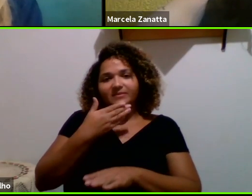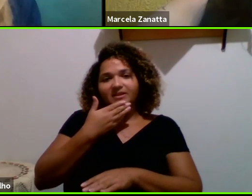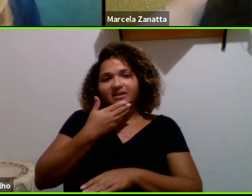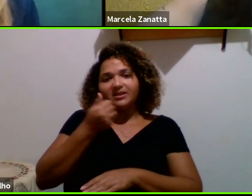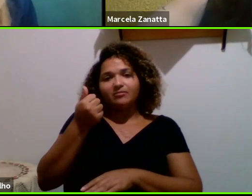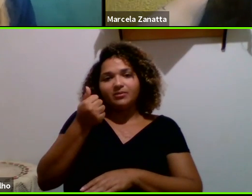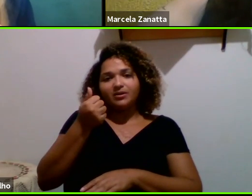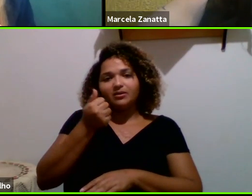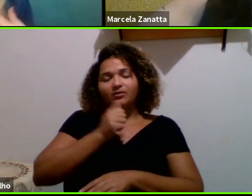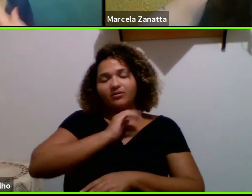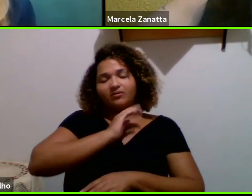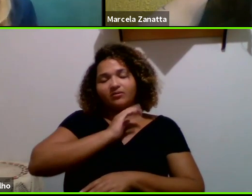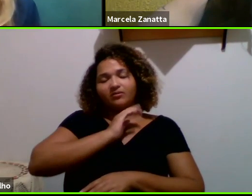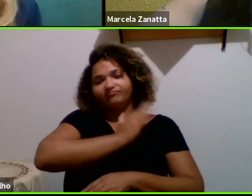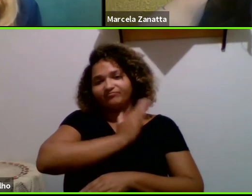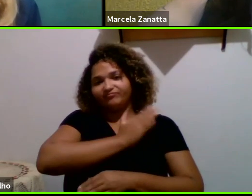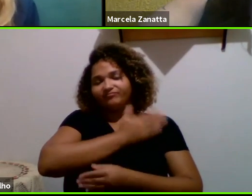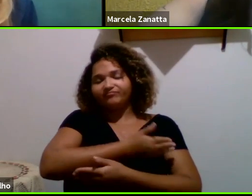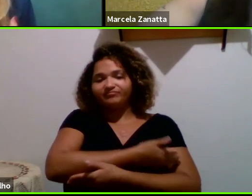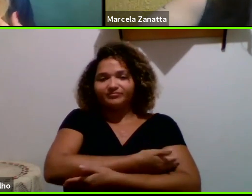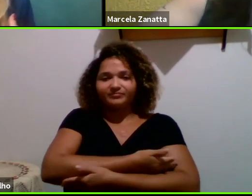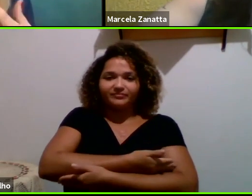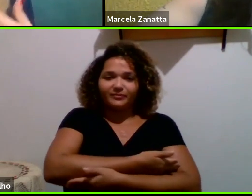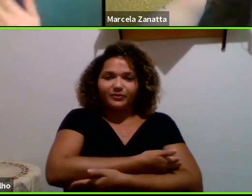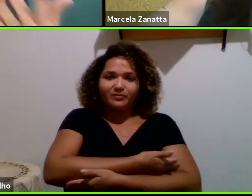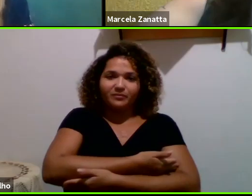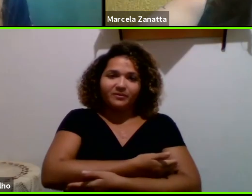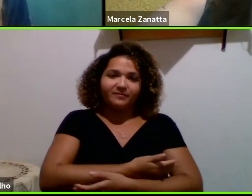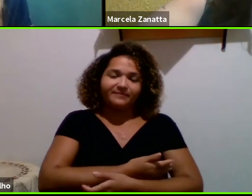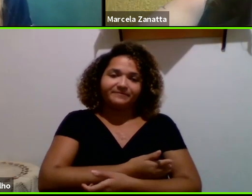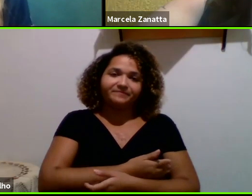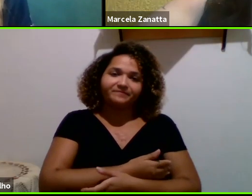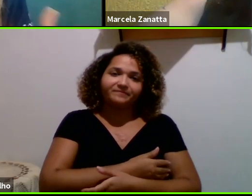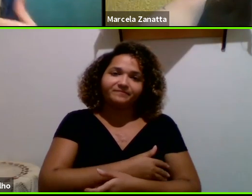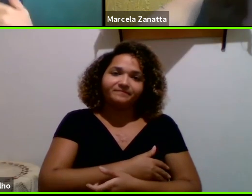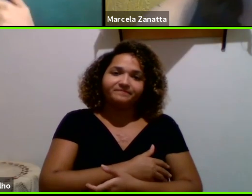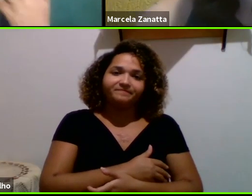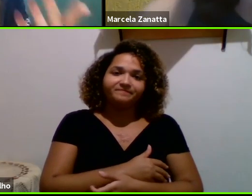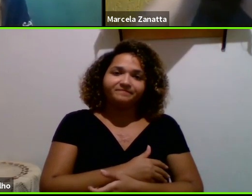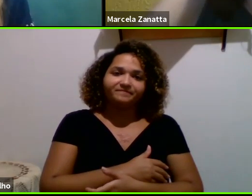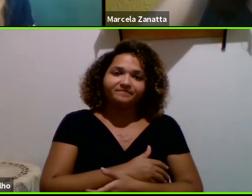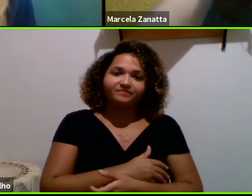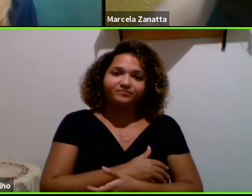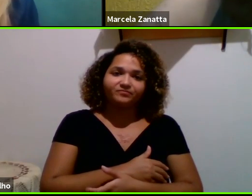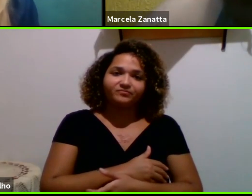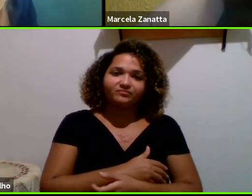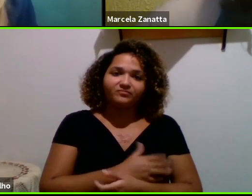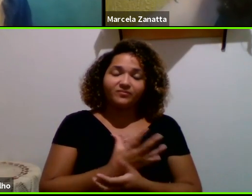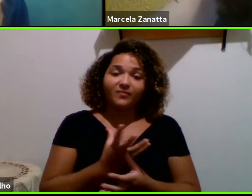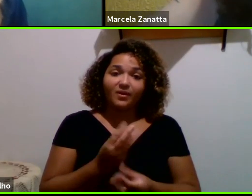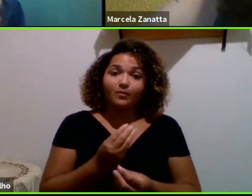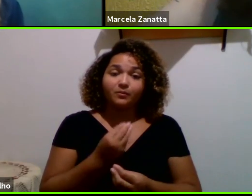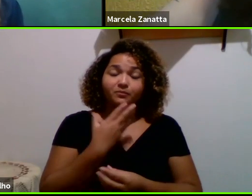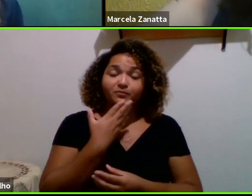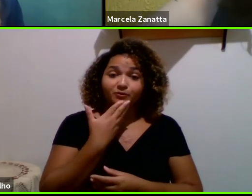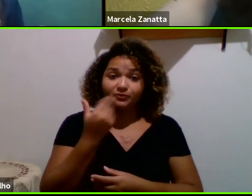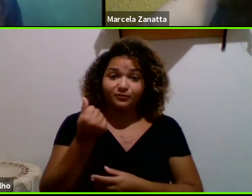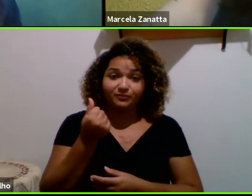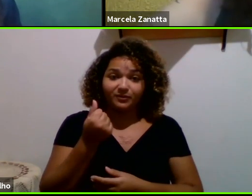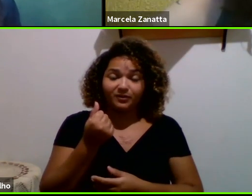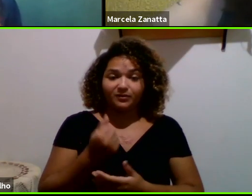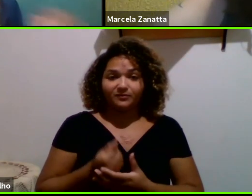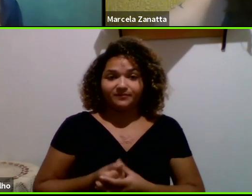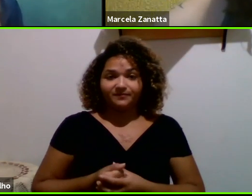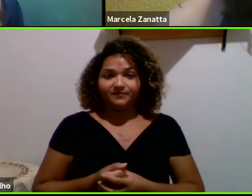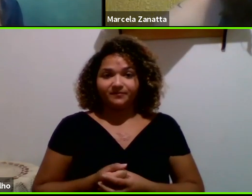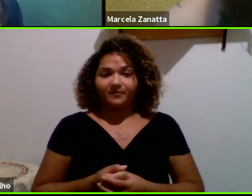fetal. Então, o desempenho do batimento cardíaco do feto é muito melhor no parto vertical.